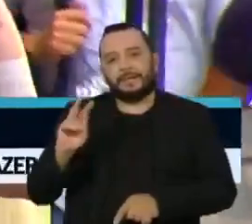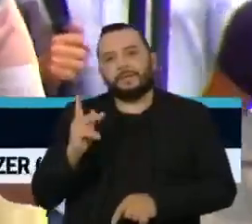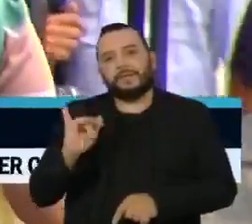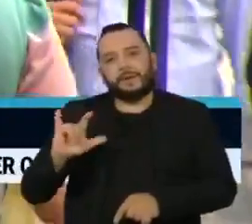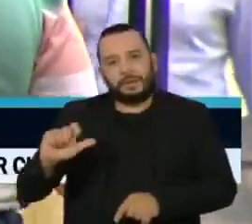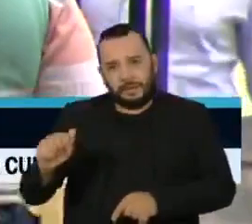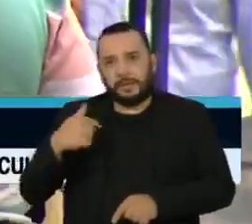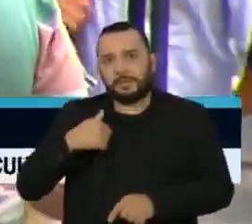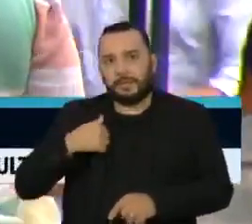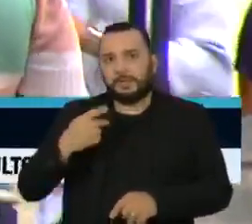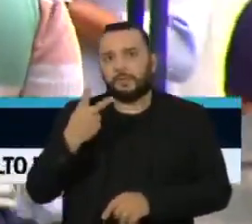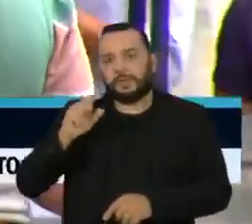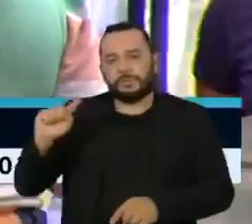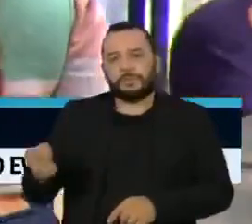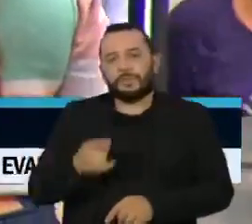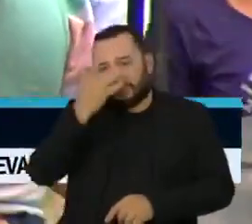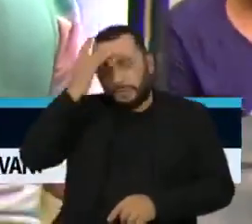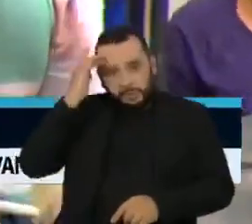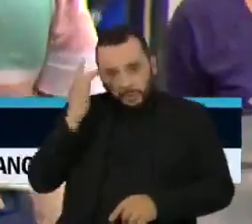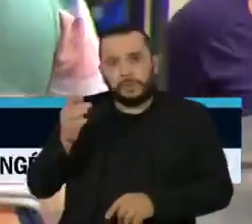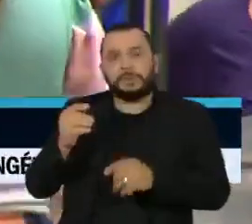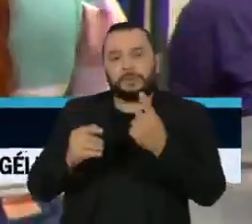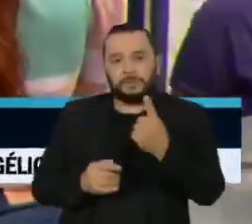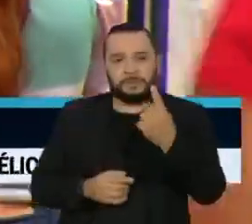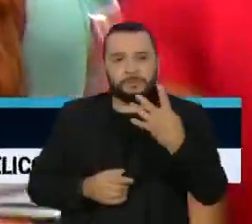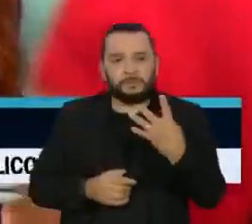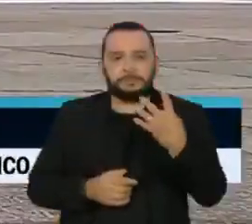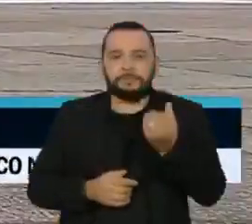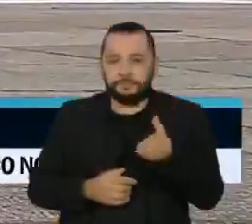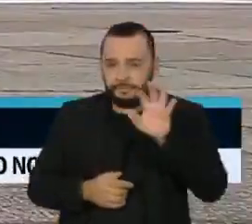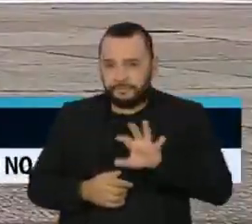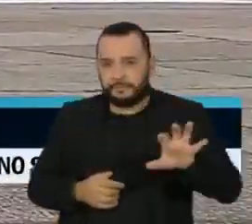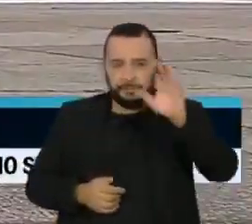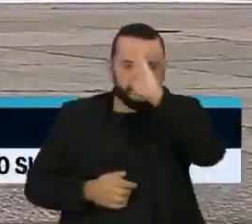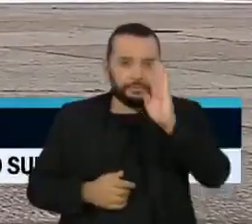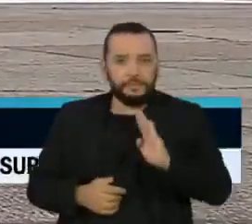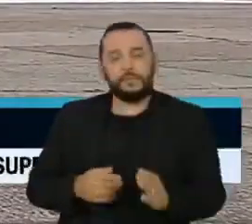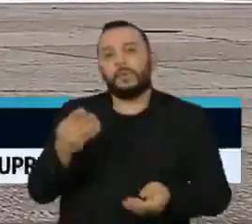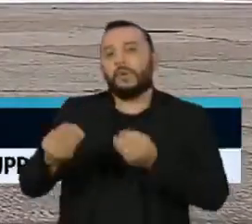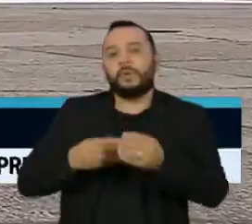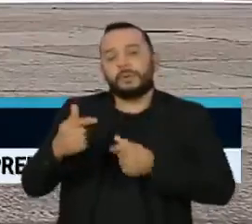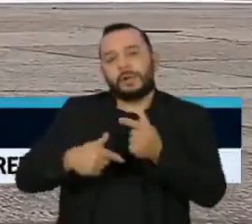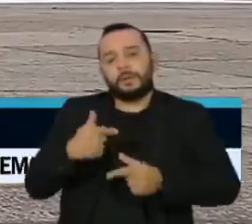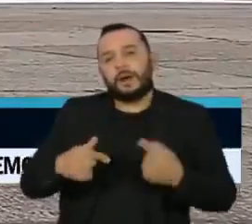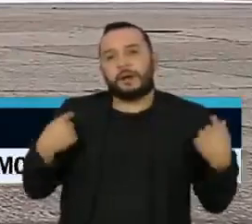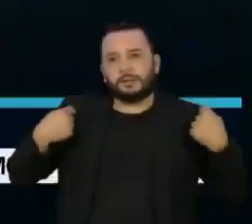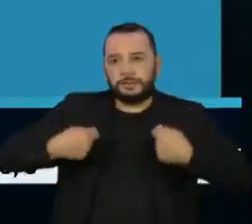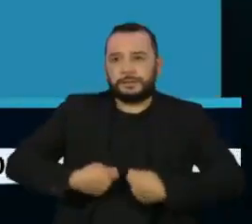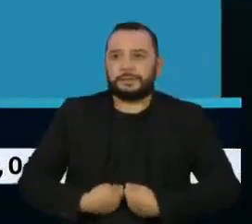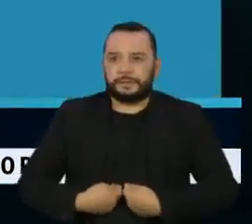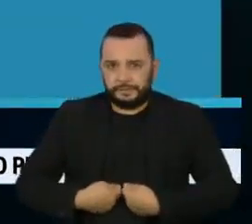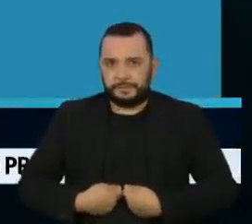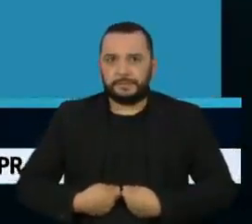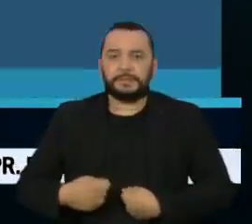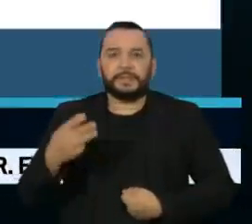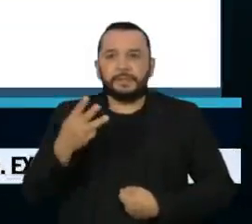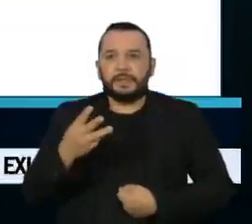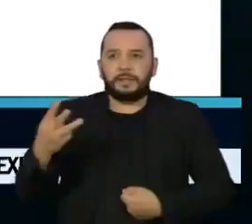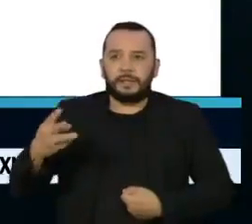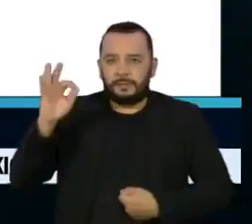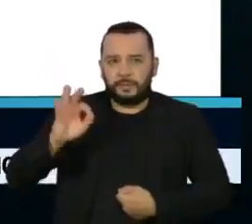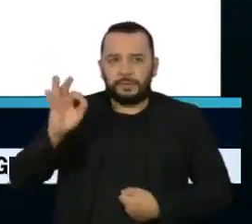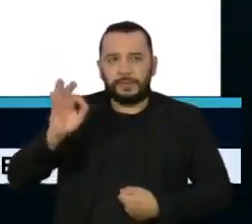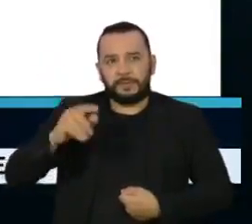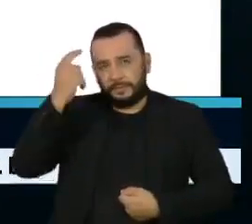em 146 cidades do país. O levantamento avaliou a atuação dos ministros do Supremo Tribunal Federal.